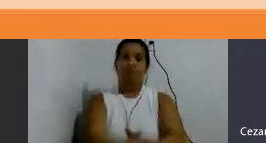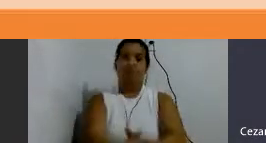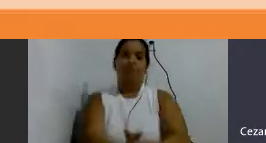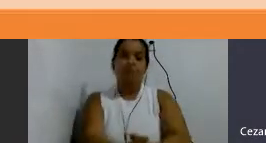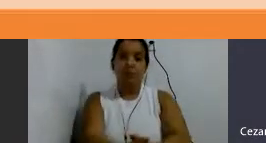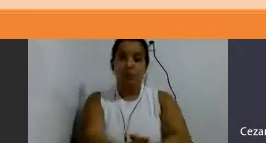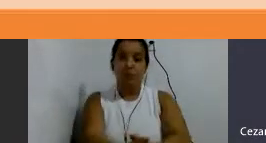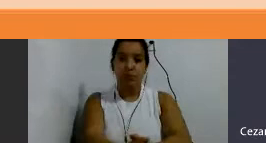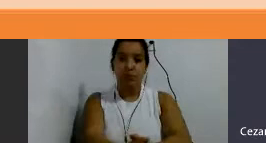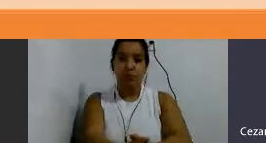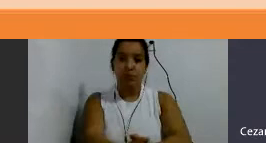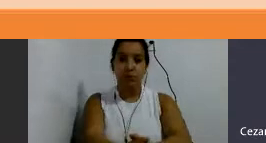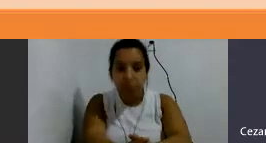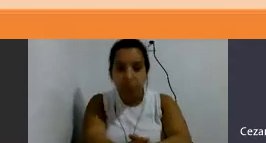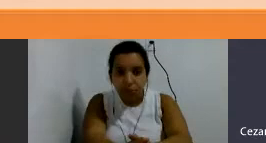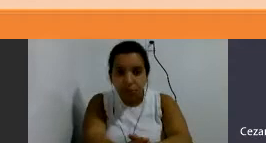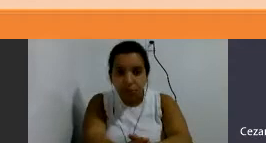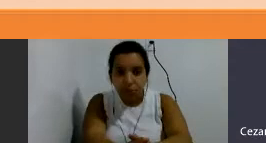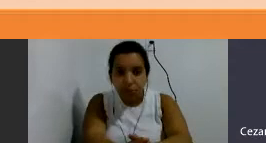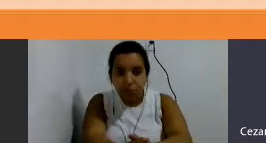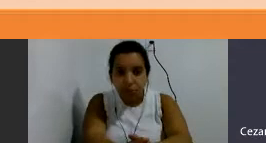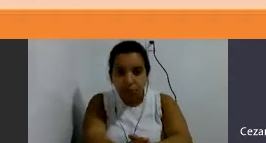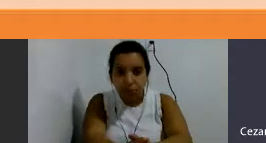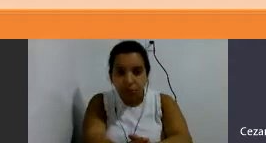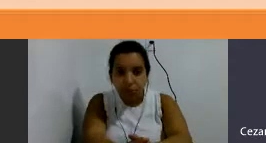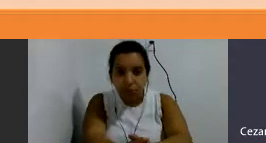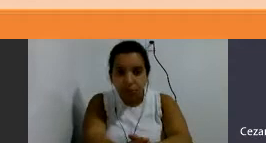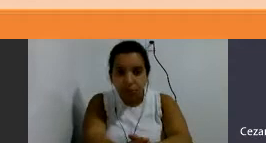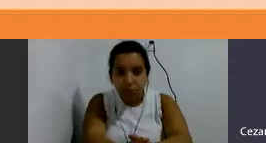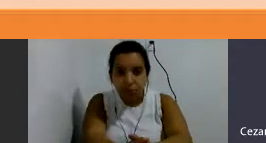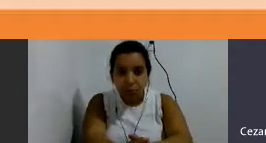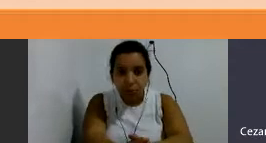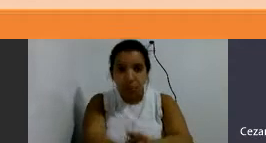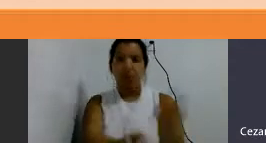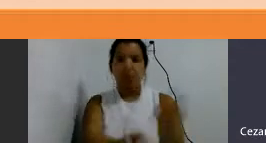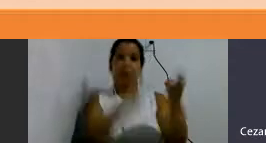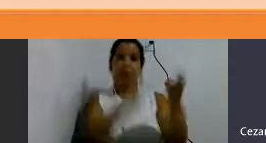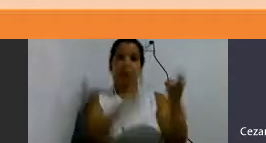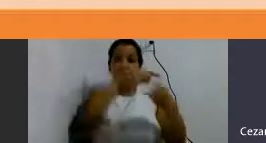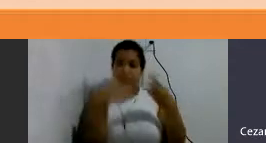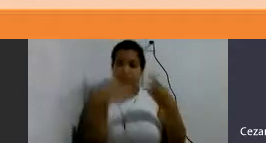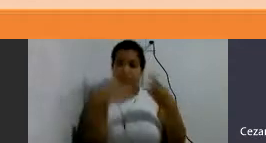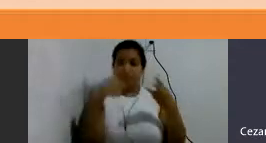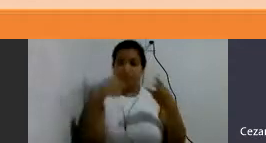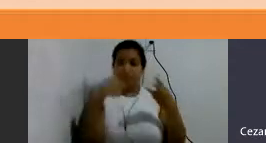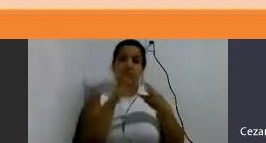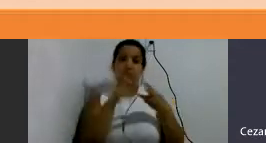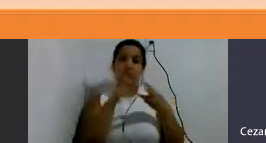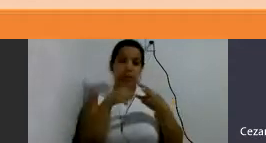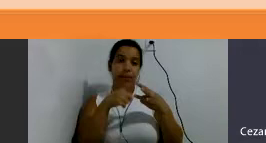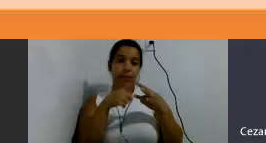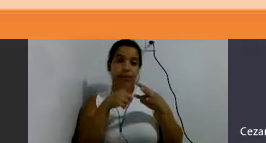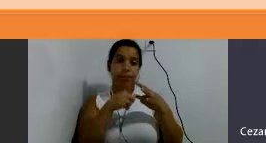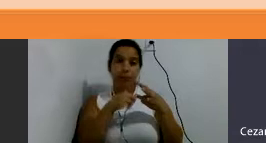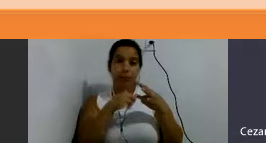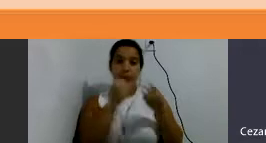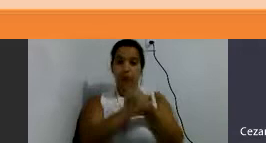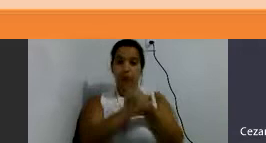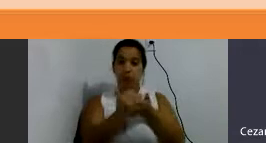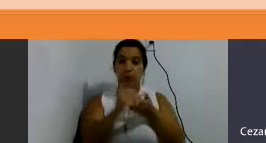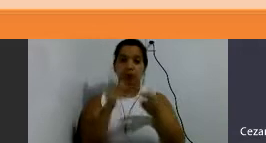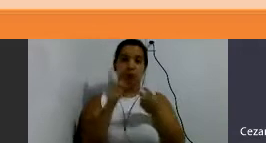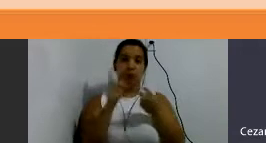Então, a gente tem fases, a fase aguda e a fase crônica. Então, na fase aguda, a gente tem principalmente